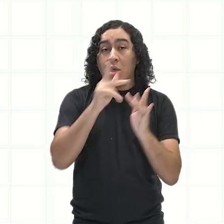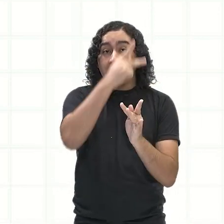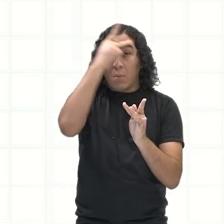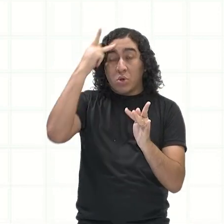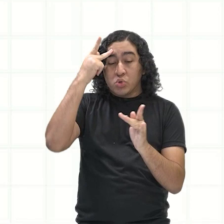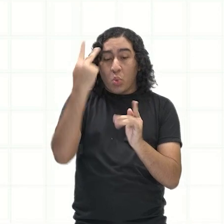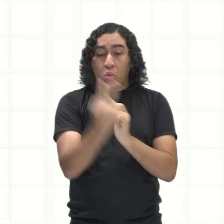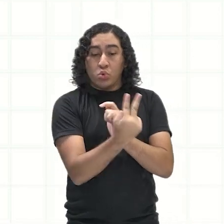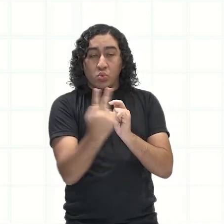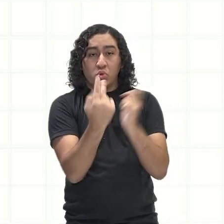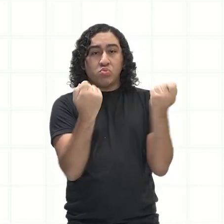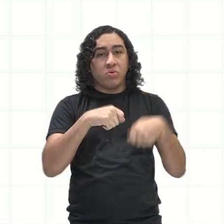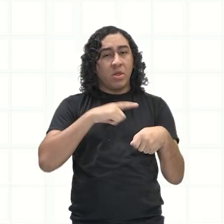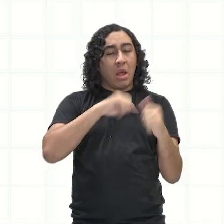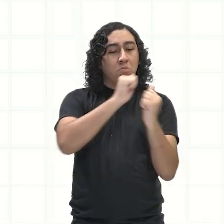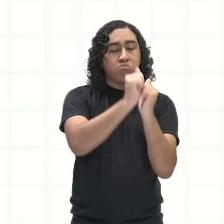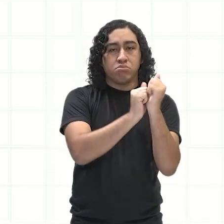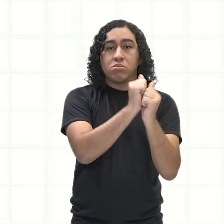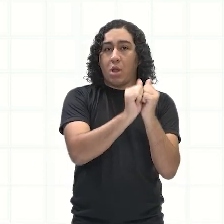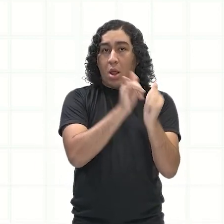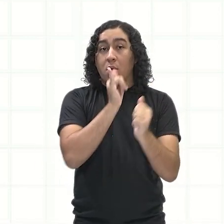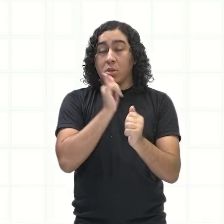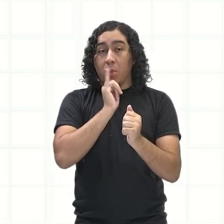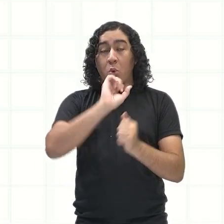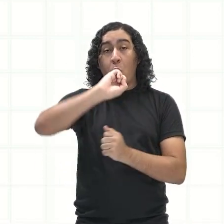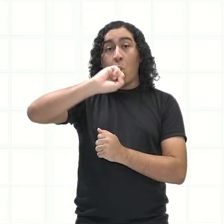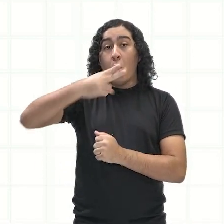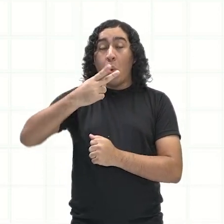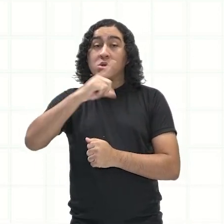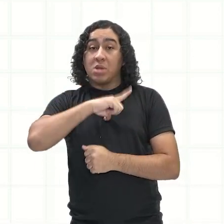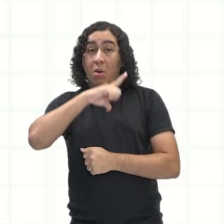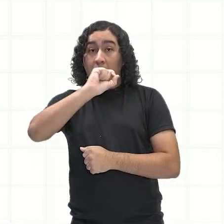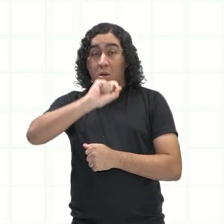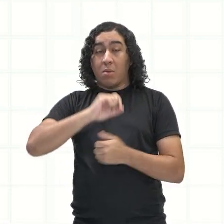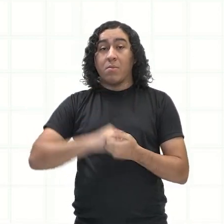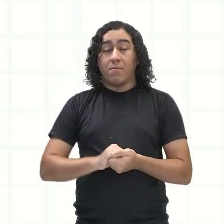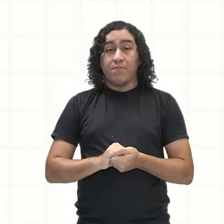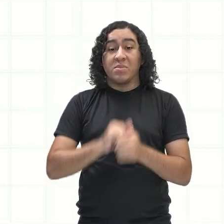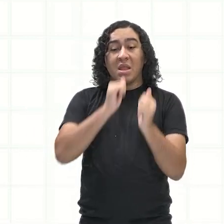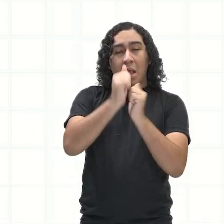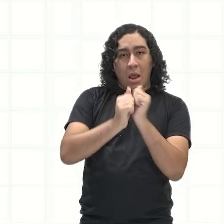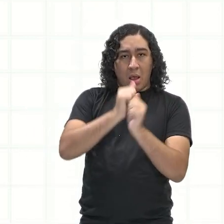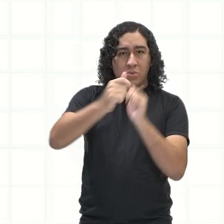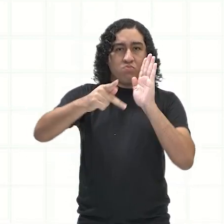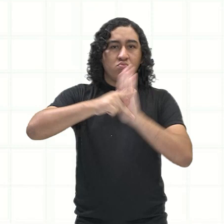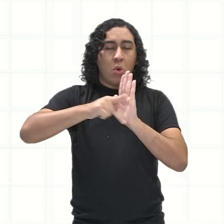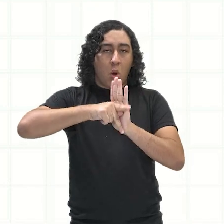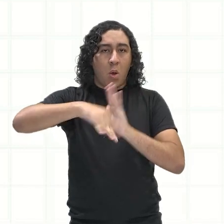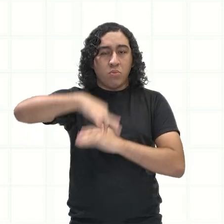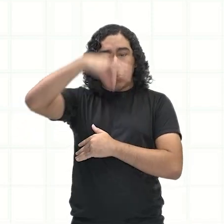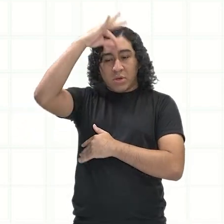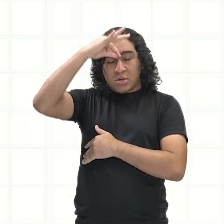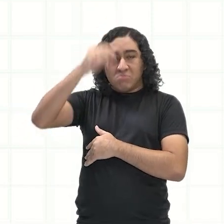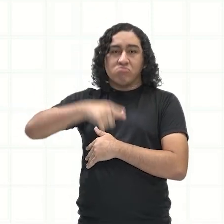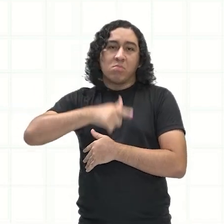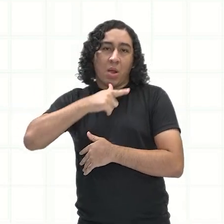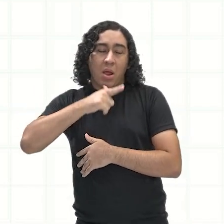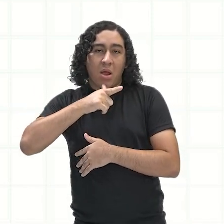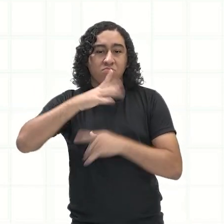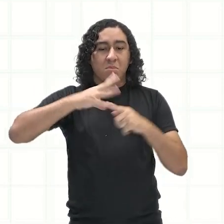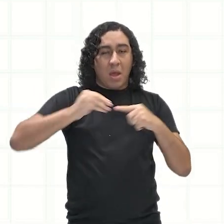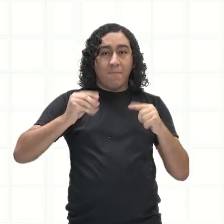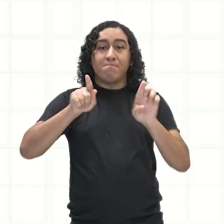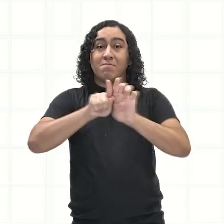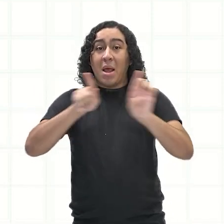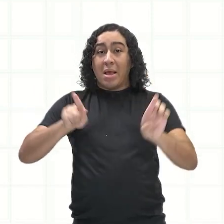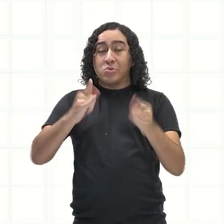que pode ser um beijo, por exemplo, ou oral genital, né? No caso ali de sexo oral, sem a devida proteção. O